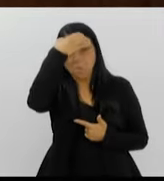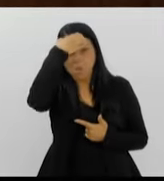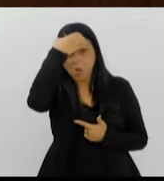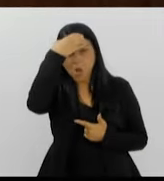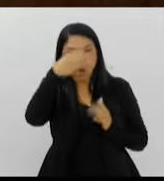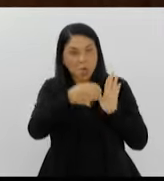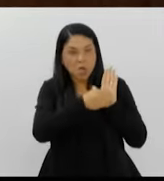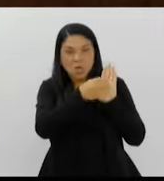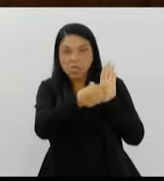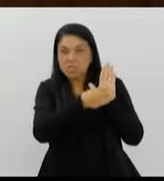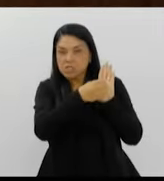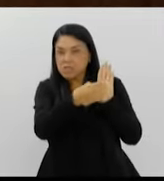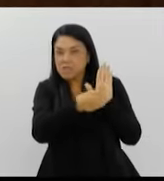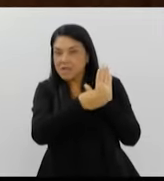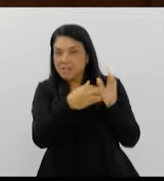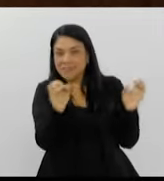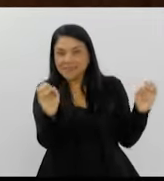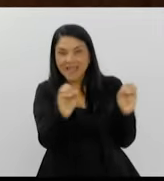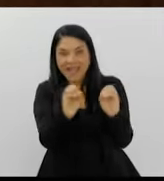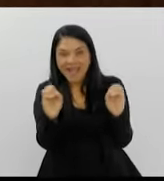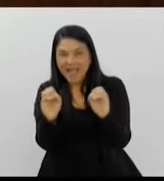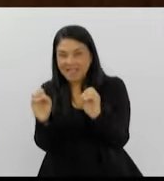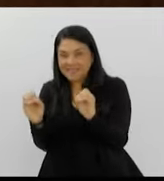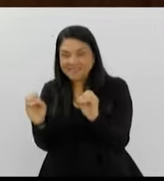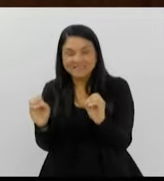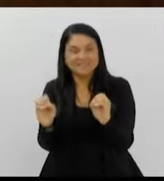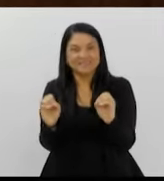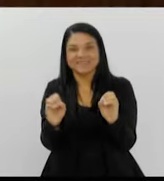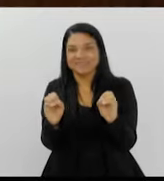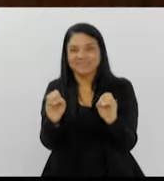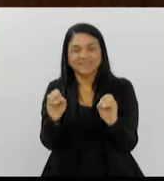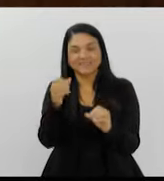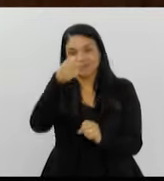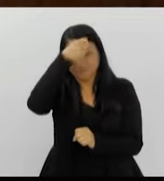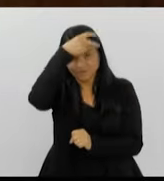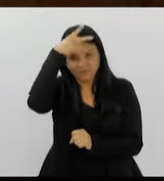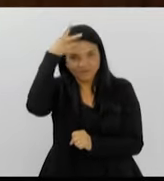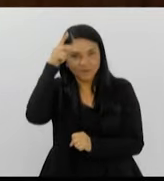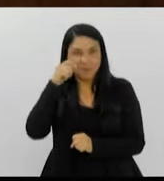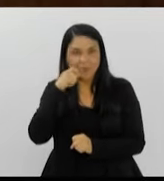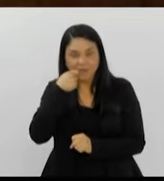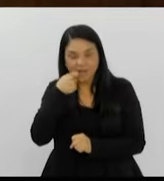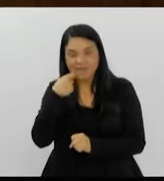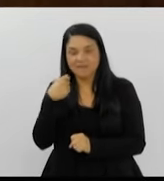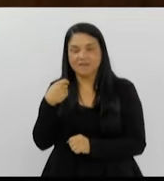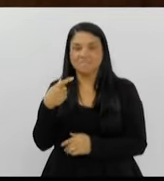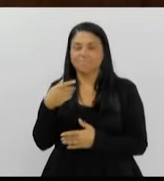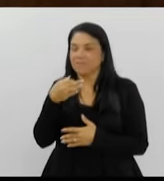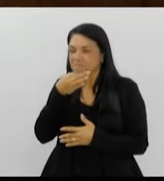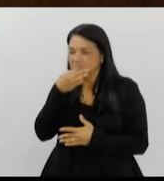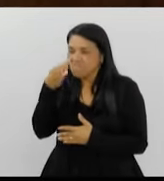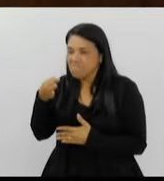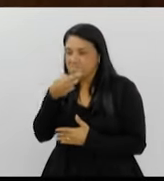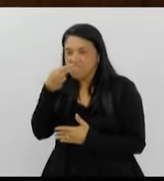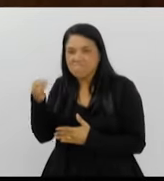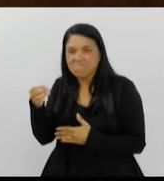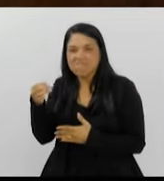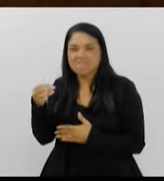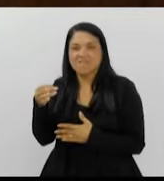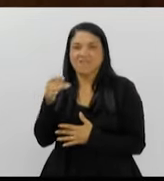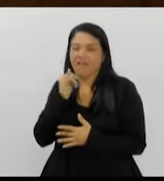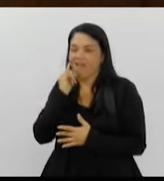nada que o seu ardo PA critica segurança e o governador cede a pressão do nervosinho da